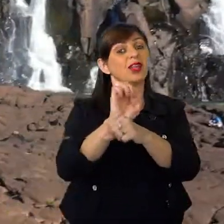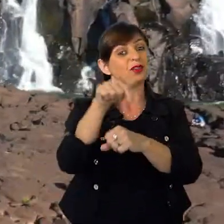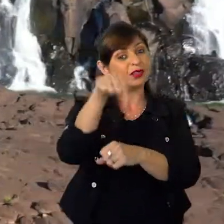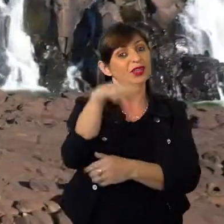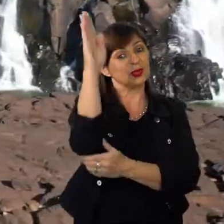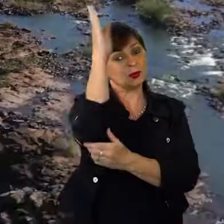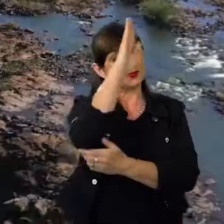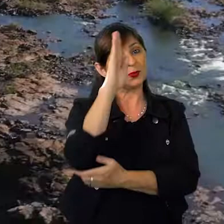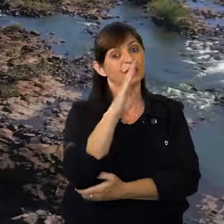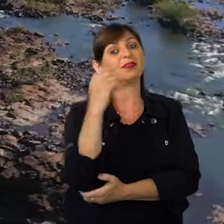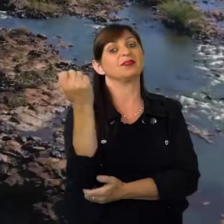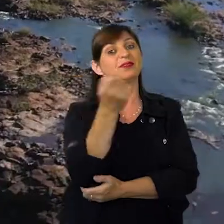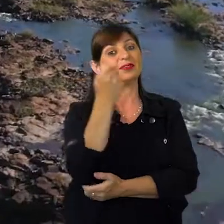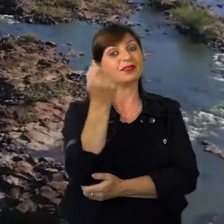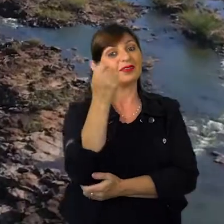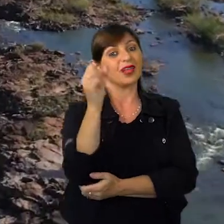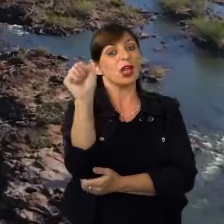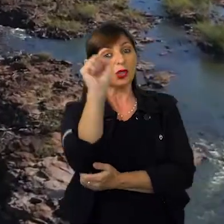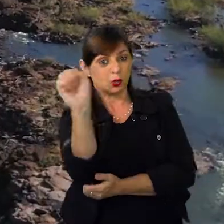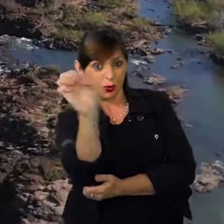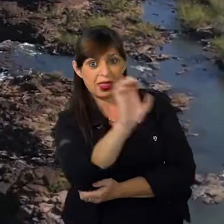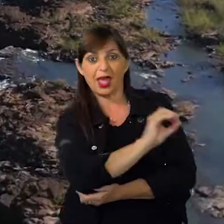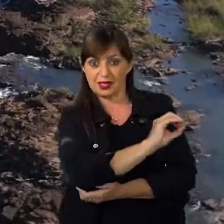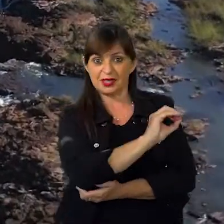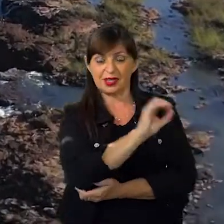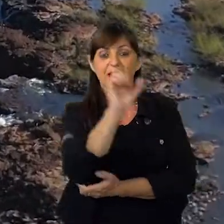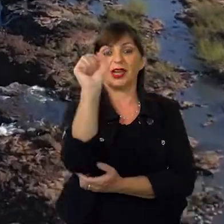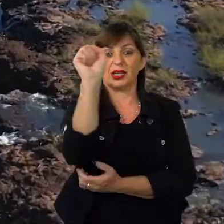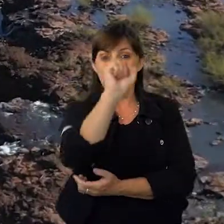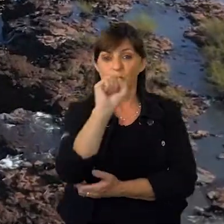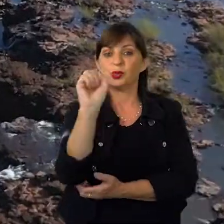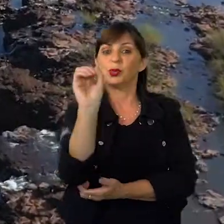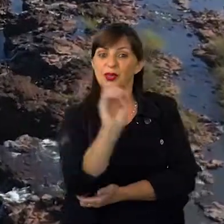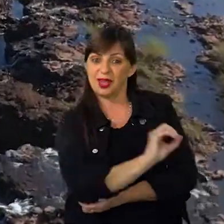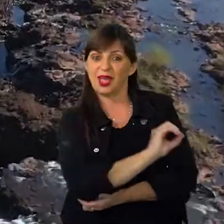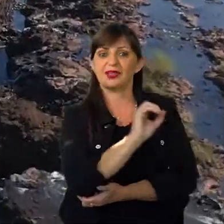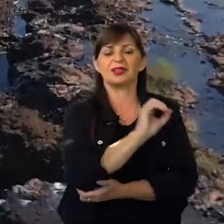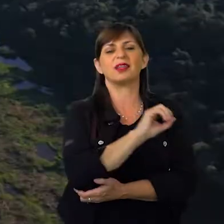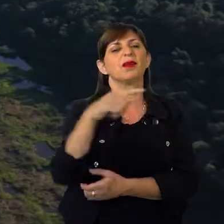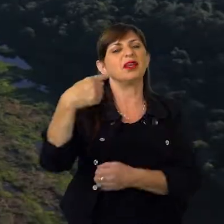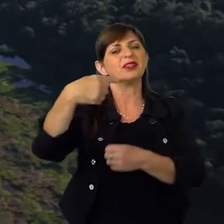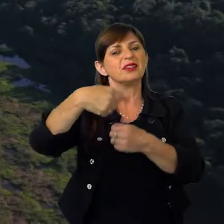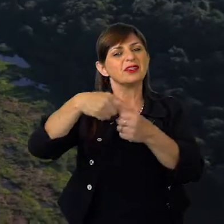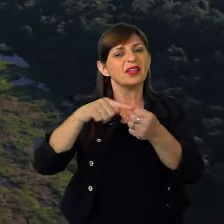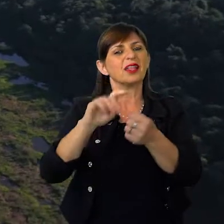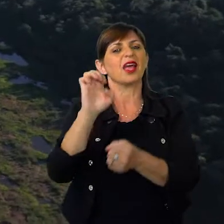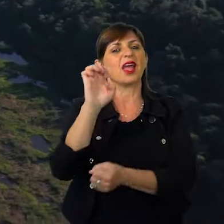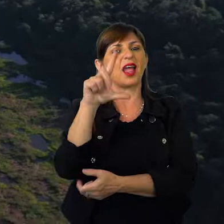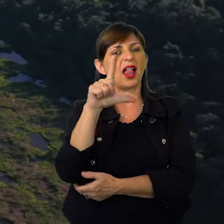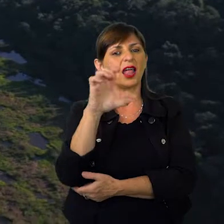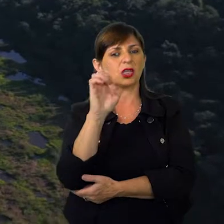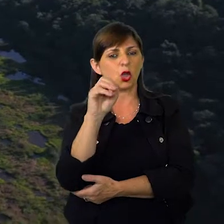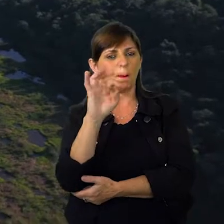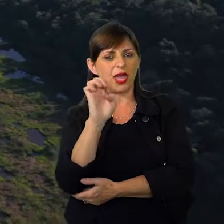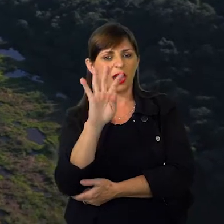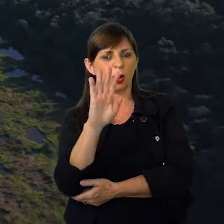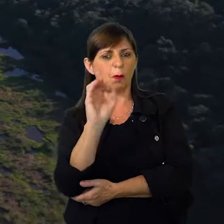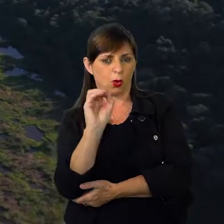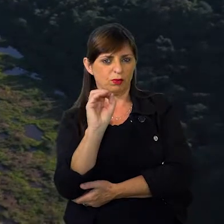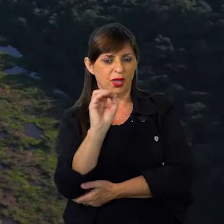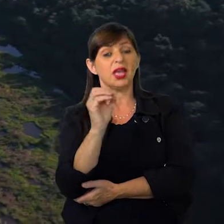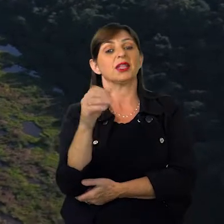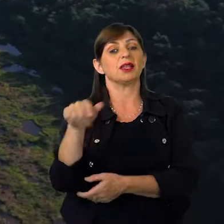Sul e ao Sudeste do departamento de São Pedro no município de eles soberbio na Província Argentina de missiones